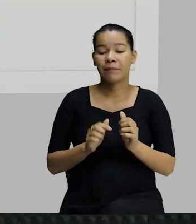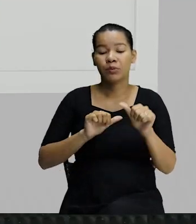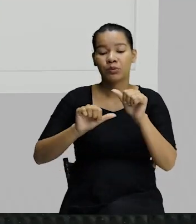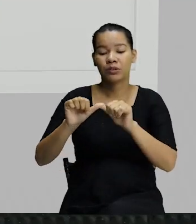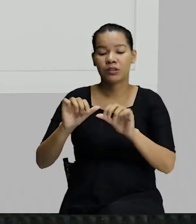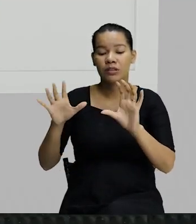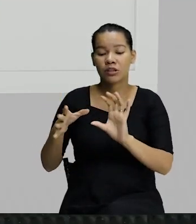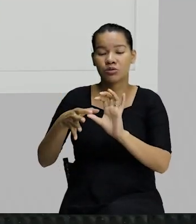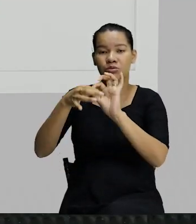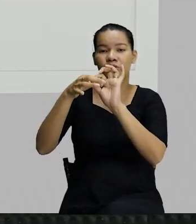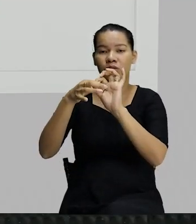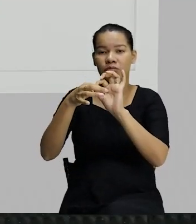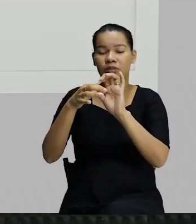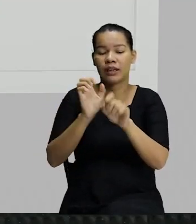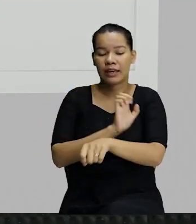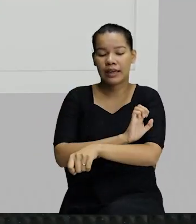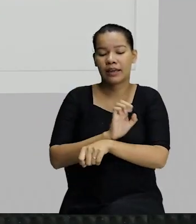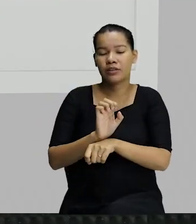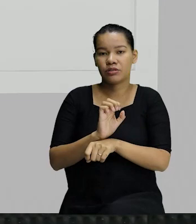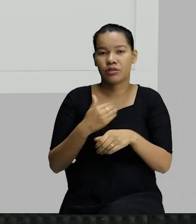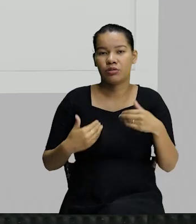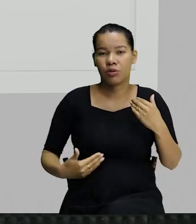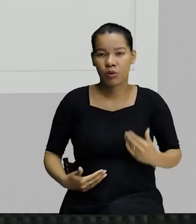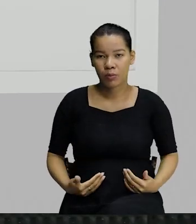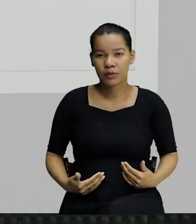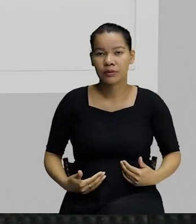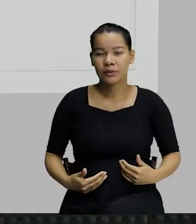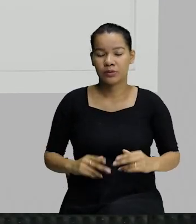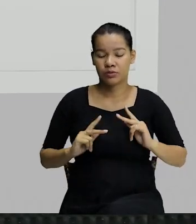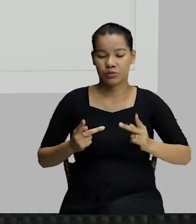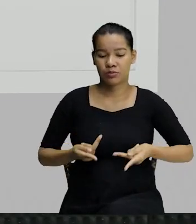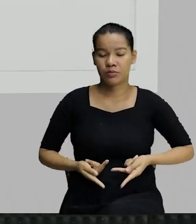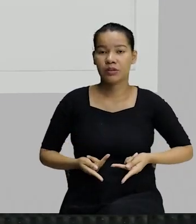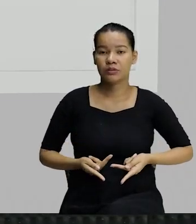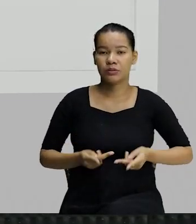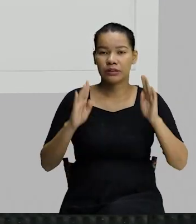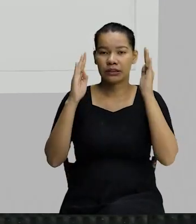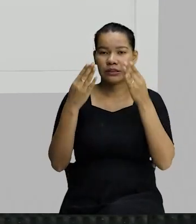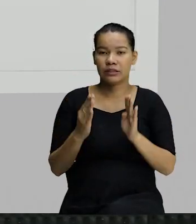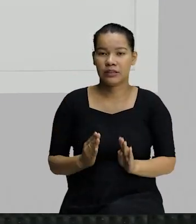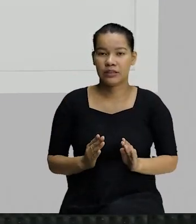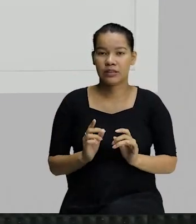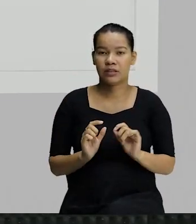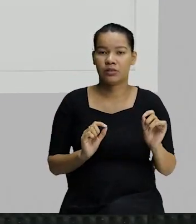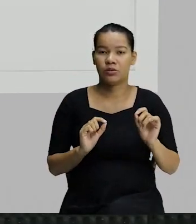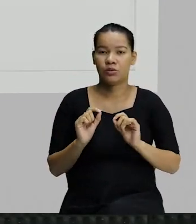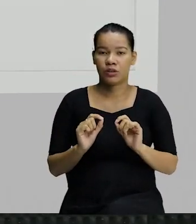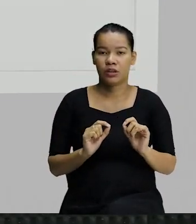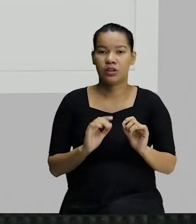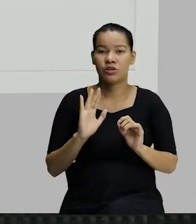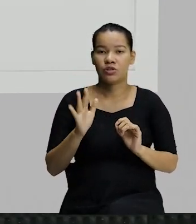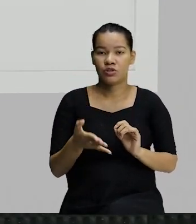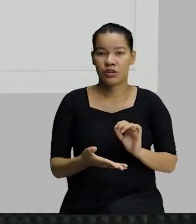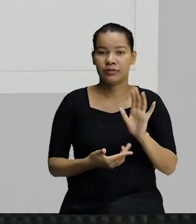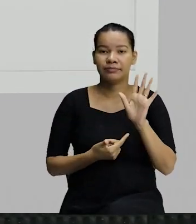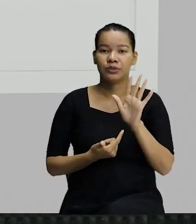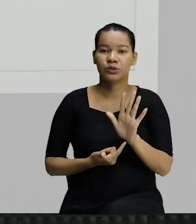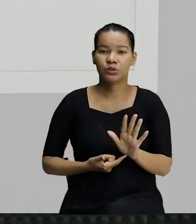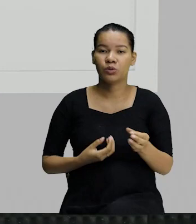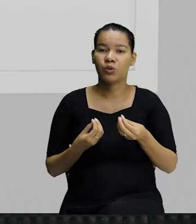do comportamento humano, tá? Levando em consideração aquilo que ele delineou aqui como o